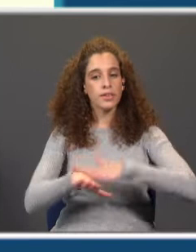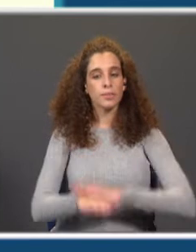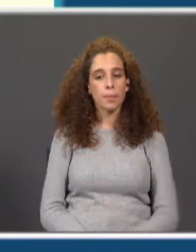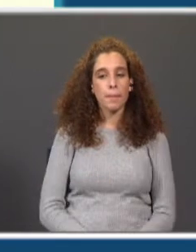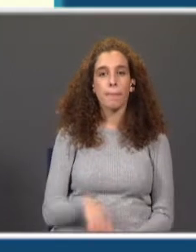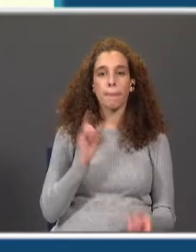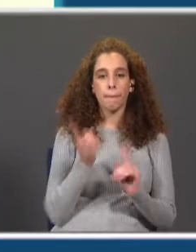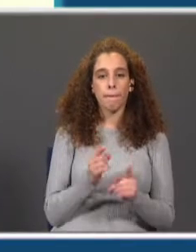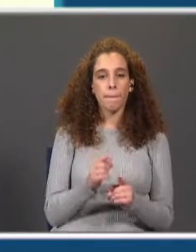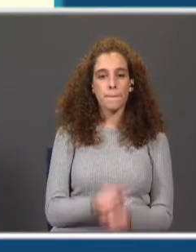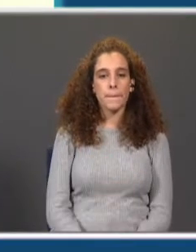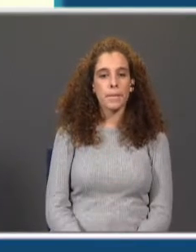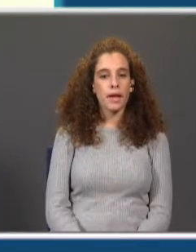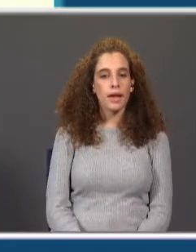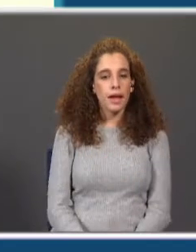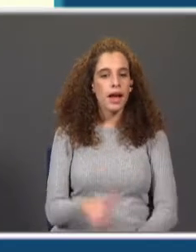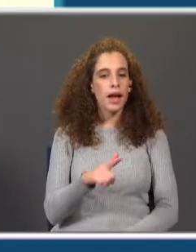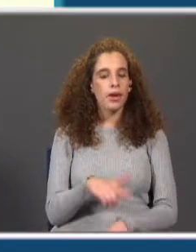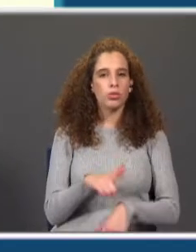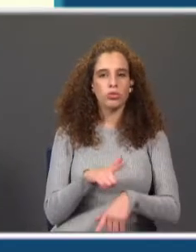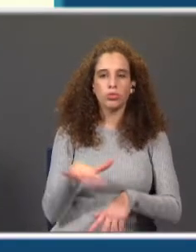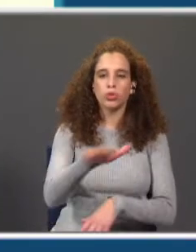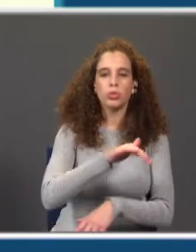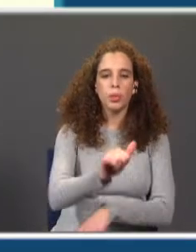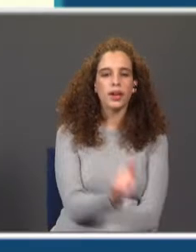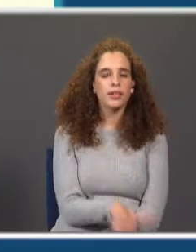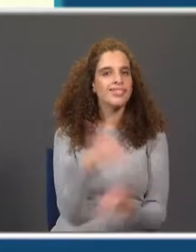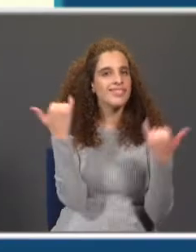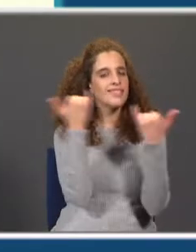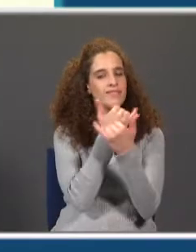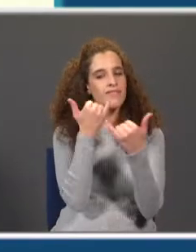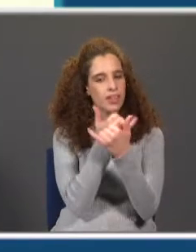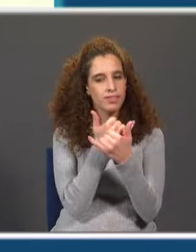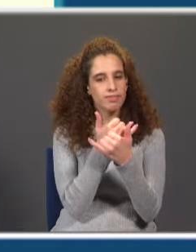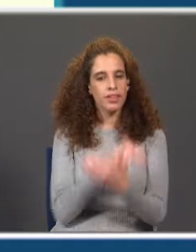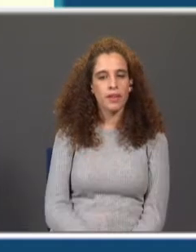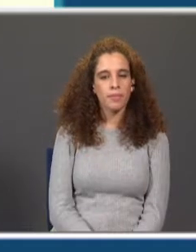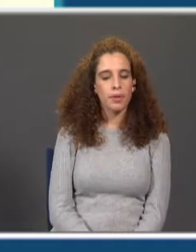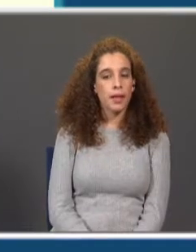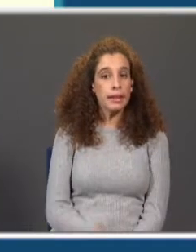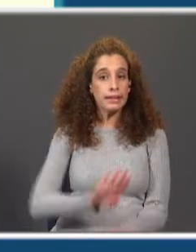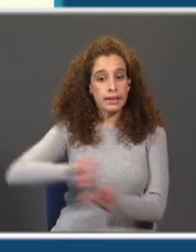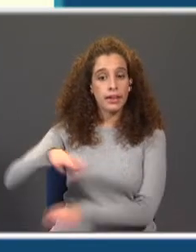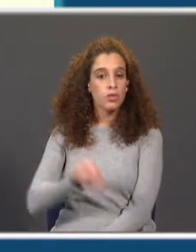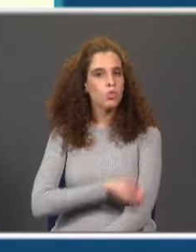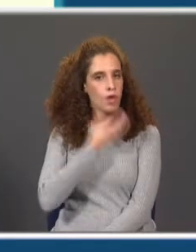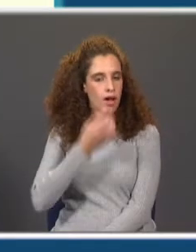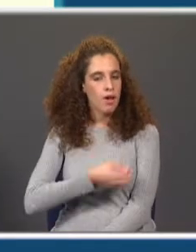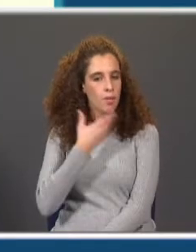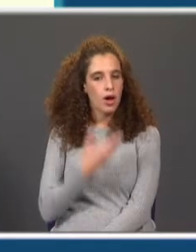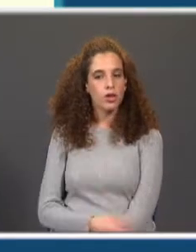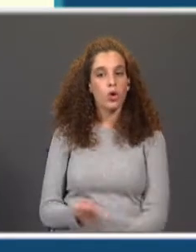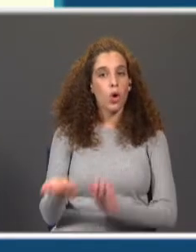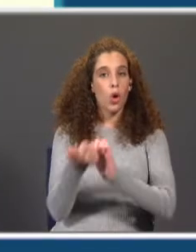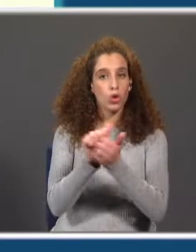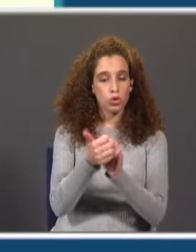era, naquele tempo, um espaço de imensa felicidade, repara. Ele dedicava-se, para além das paixões que tinha, dedicava-se ao